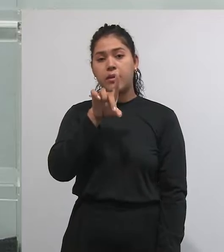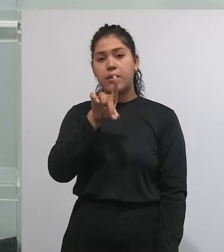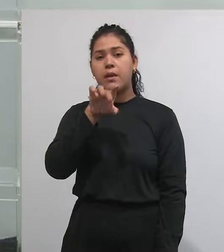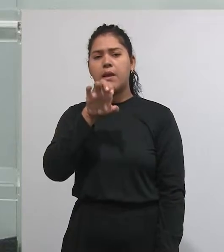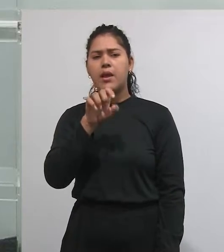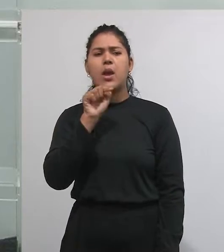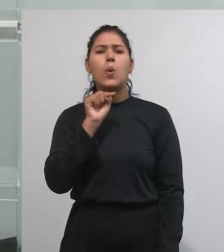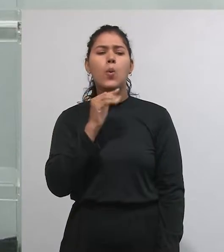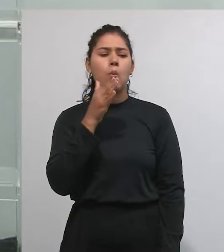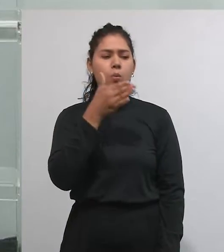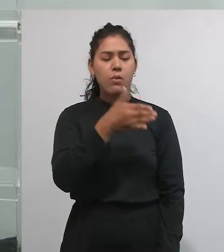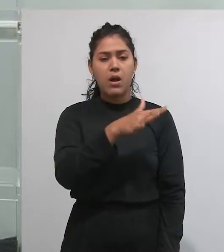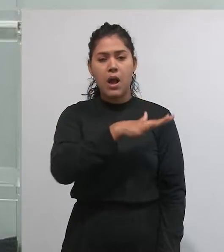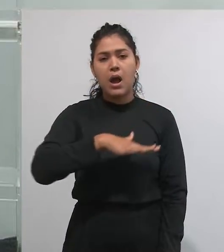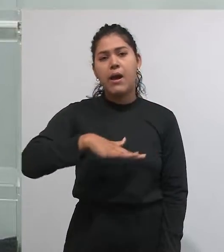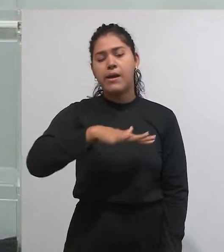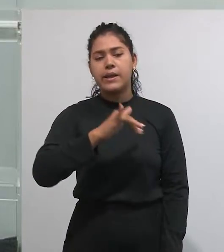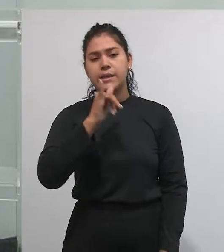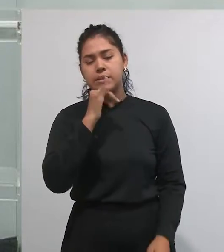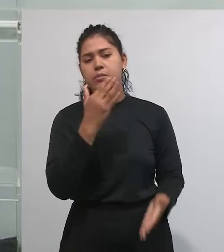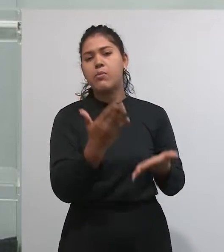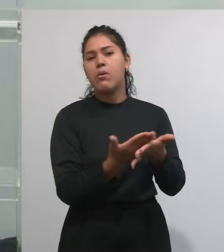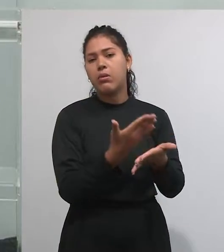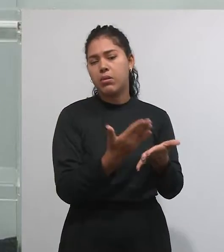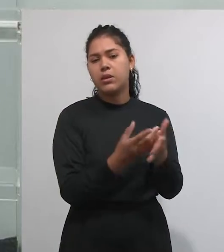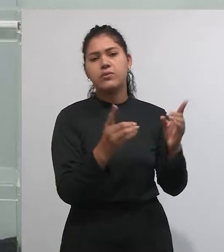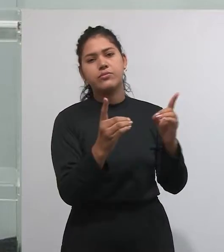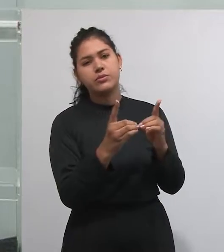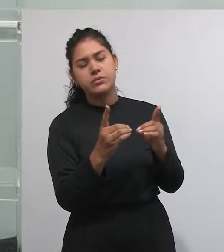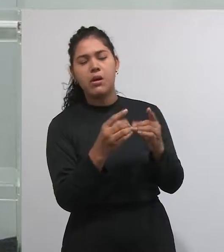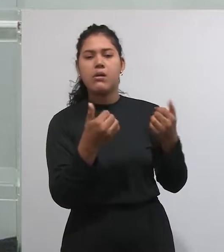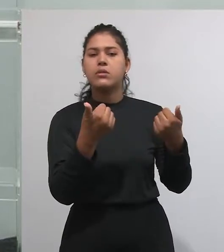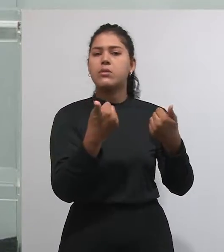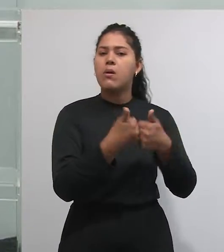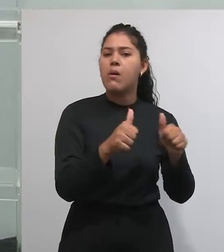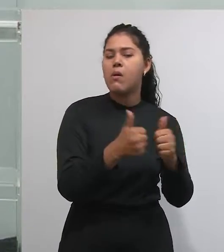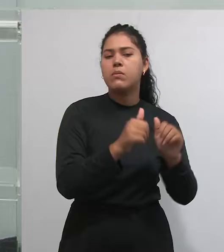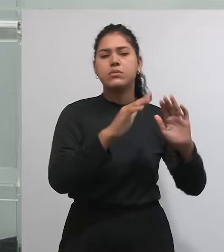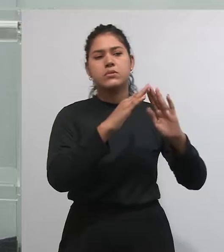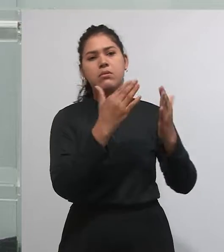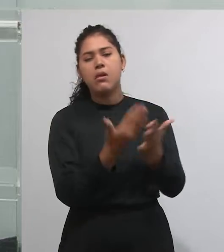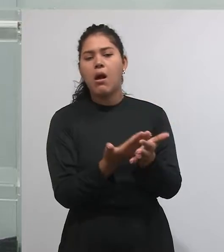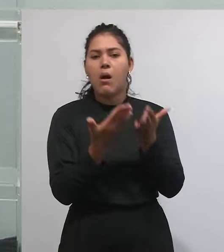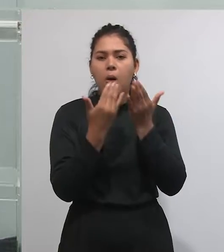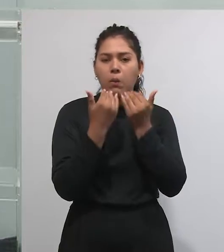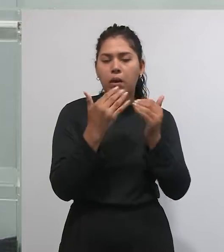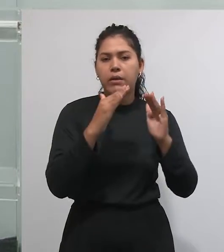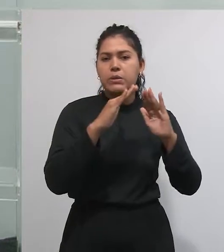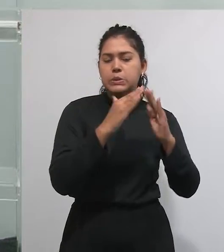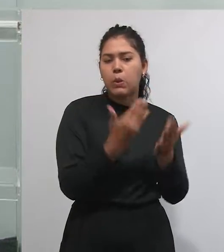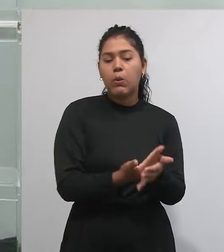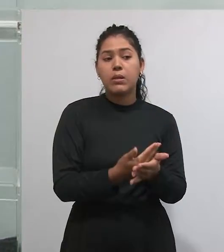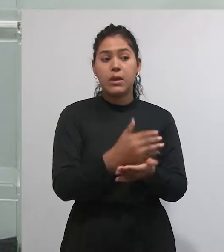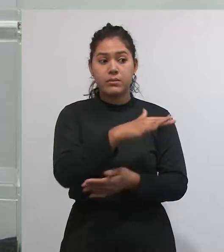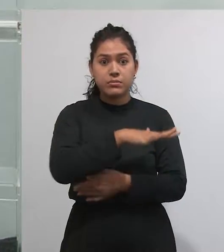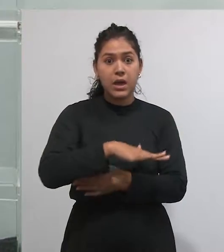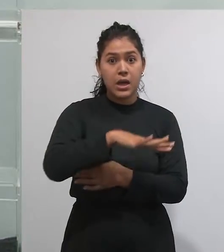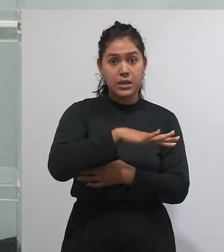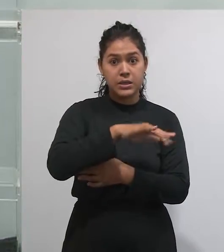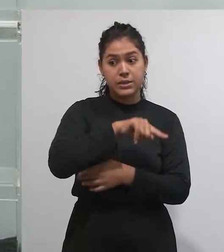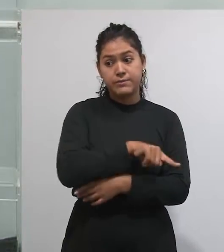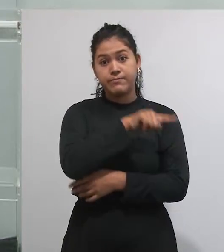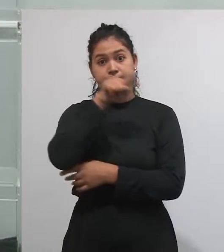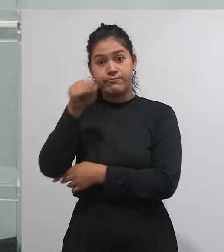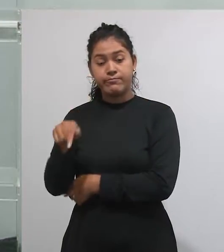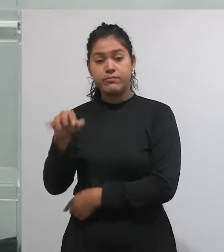destina a programas de larga escala, como livro didático, transporte escolar, alimentação escolar. Já o Fundeb, ele se